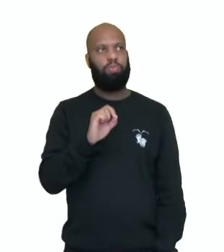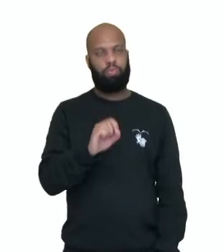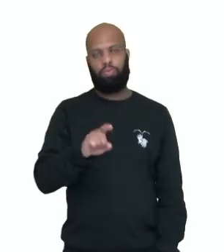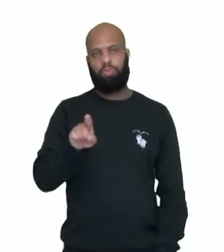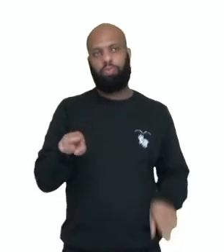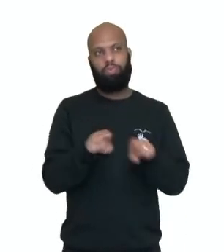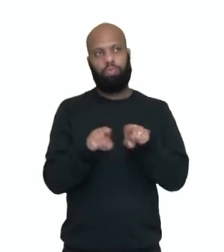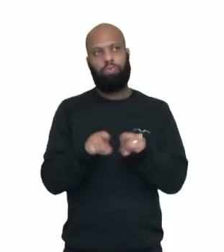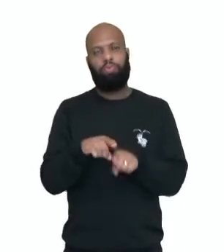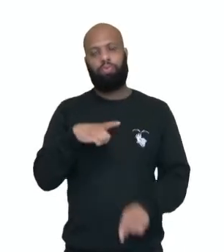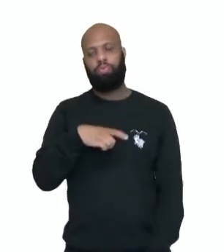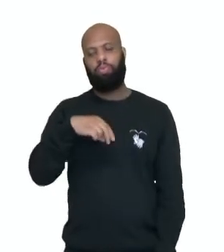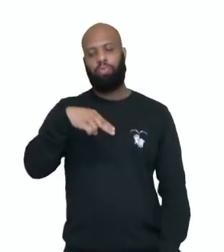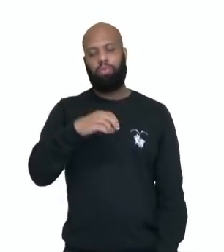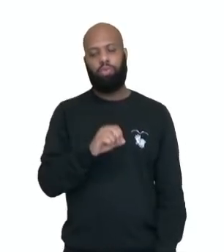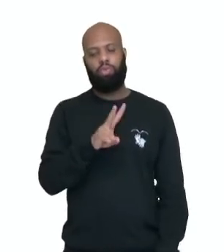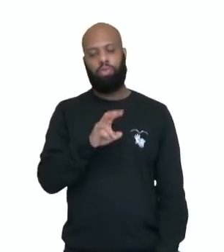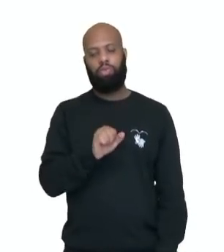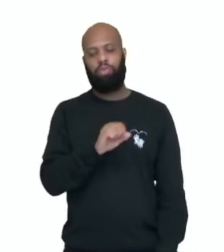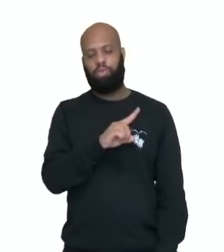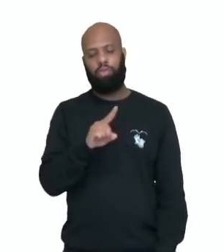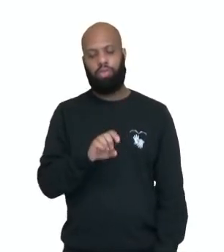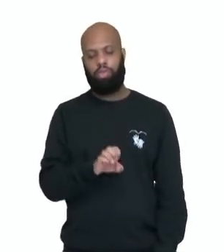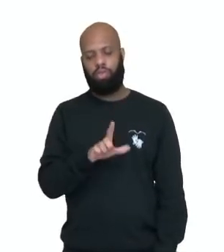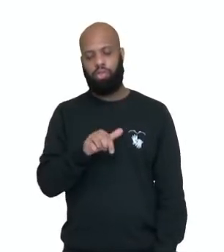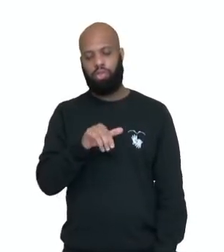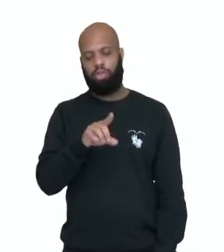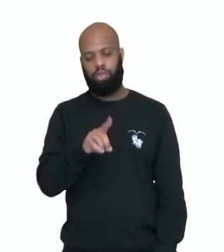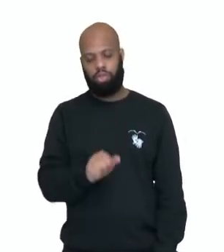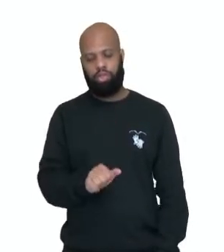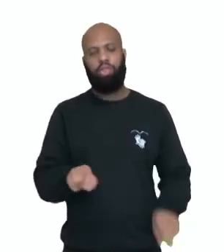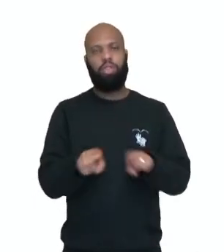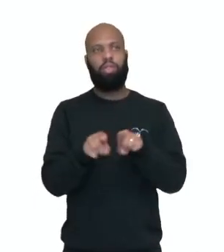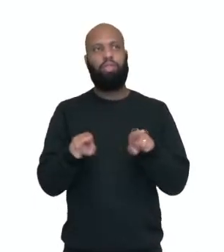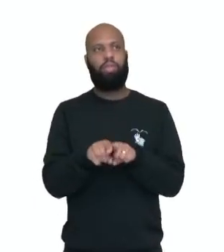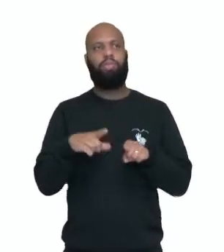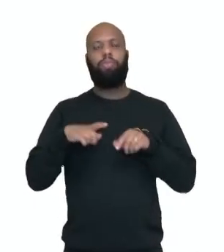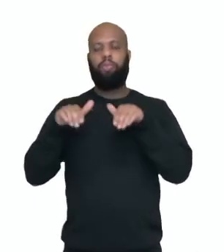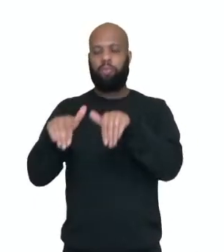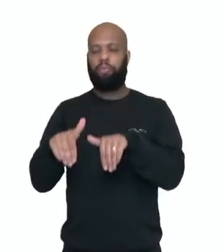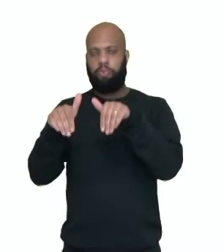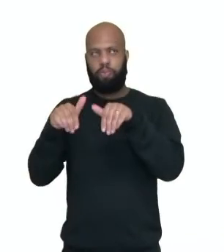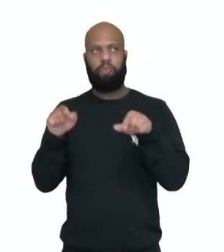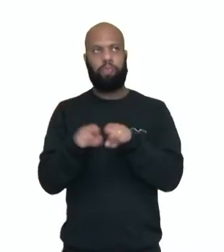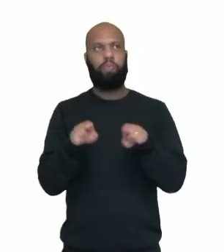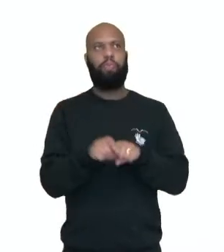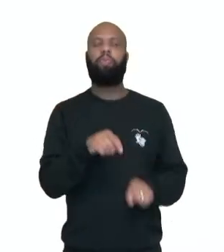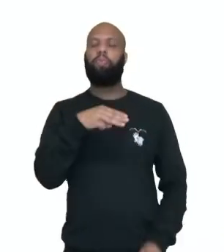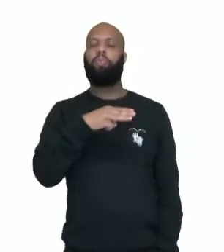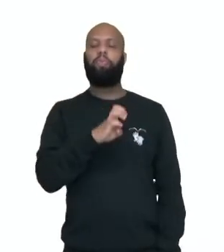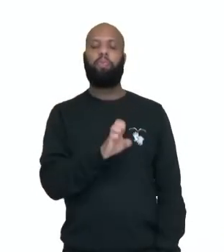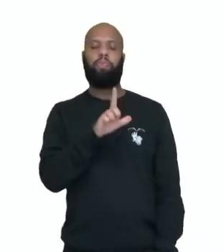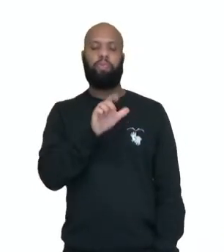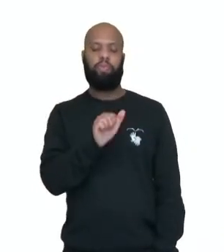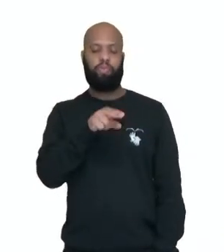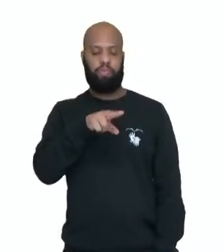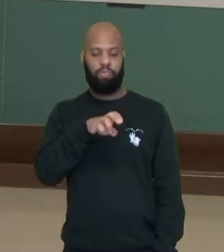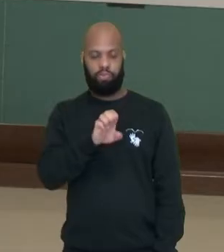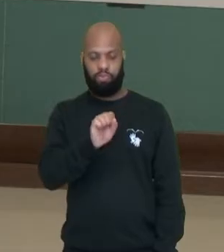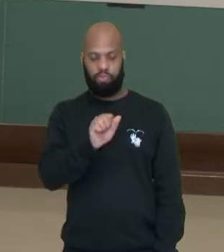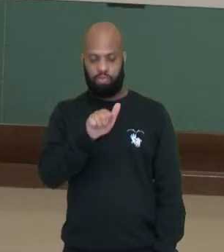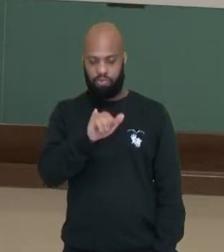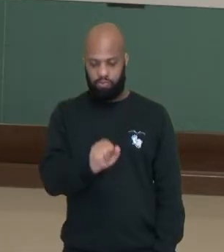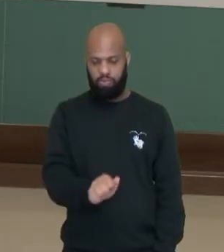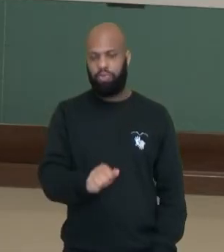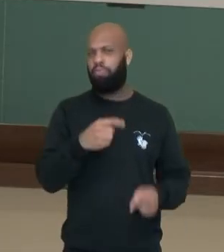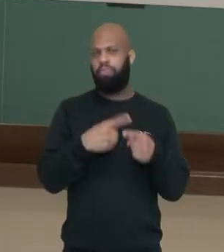Zelândia, a região da Austrália e a Melanésia. A Melanésia que leva esse nome, pois os povos